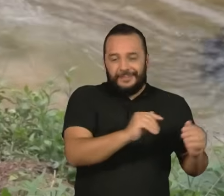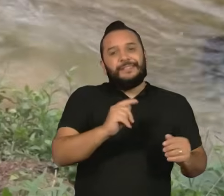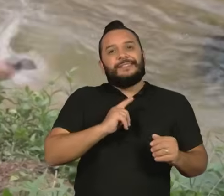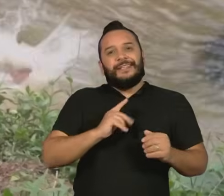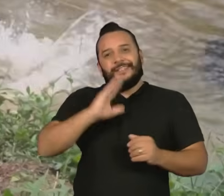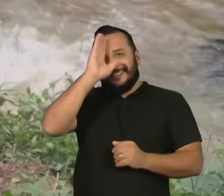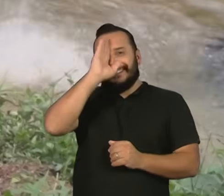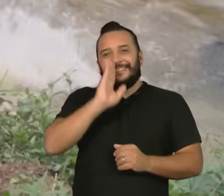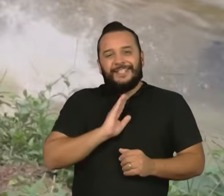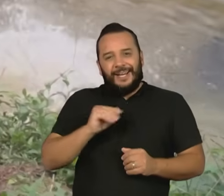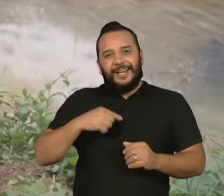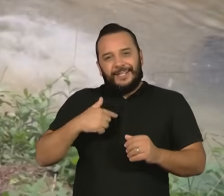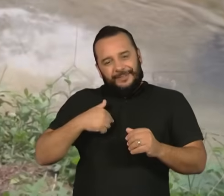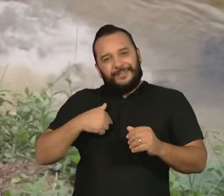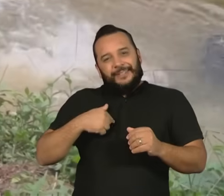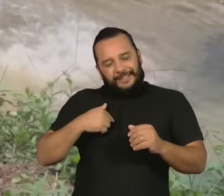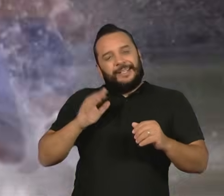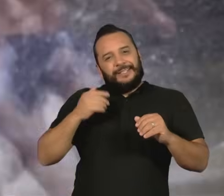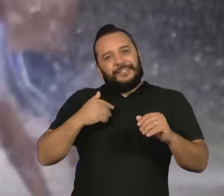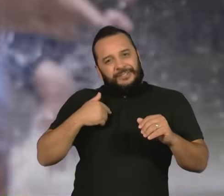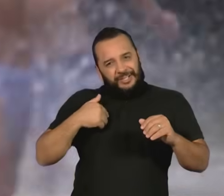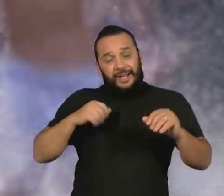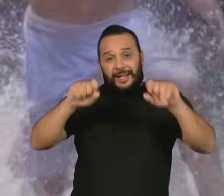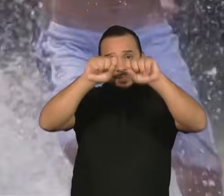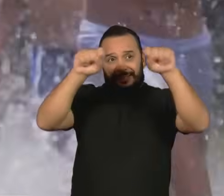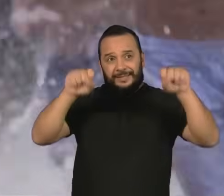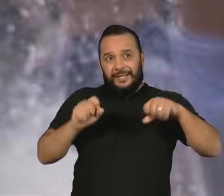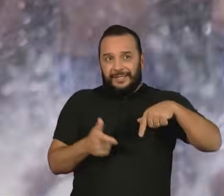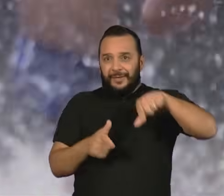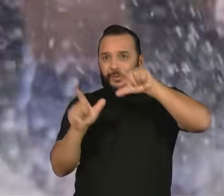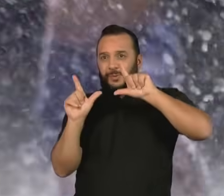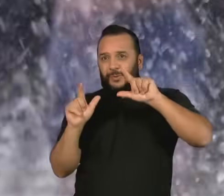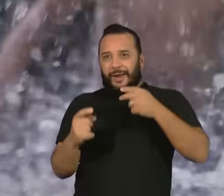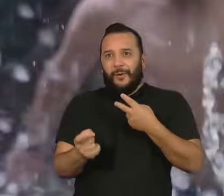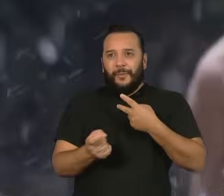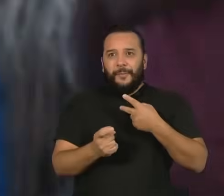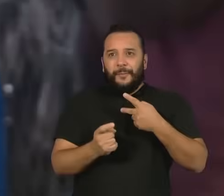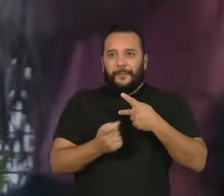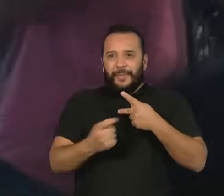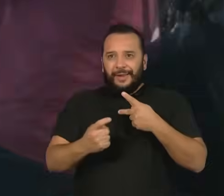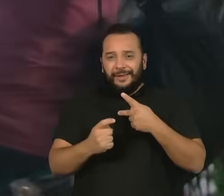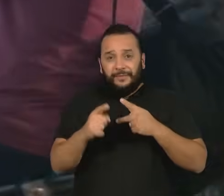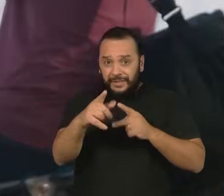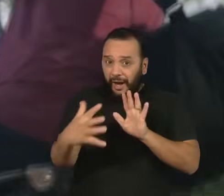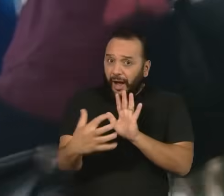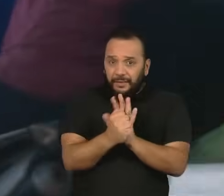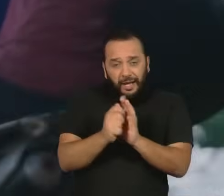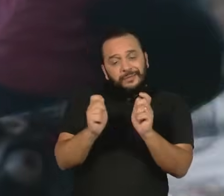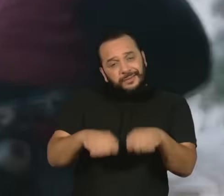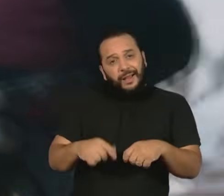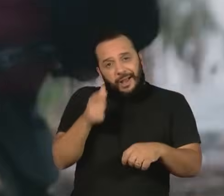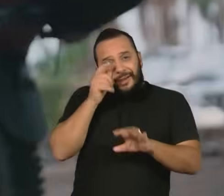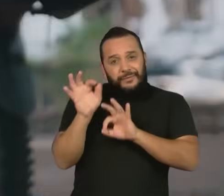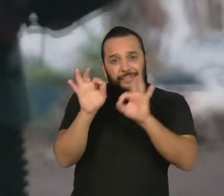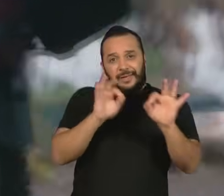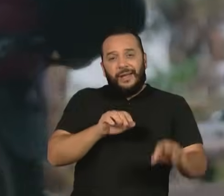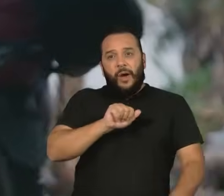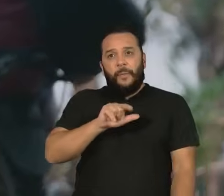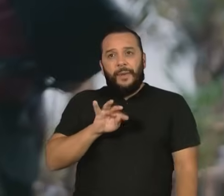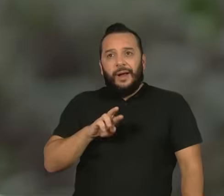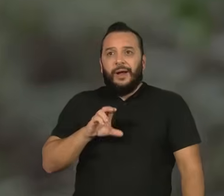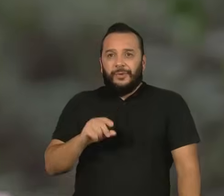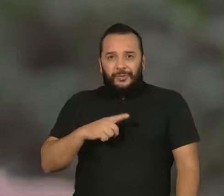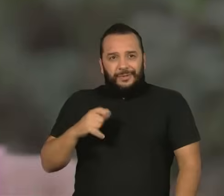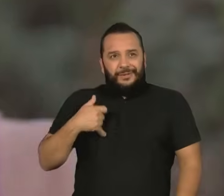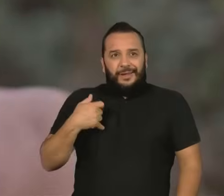plataforma Itaú Cultural Play, é só fazer um cadastro para assistir. Alberto Álvares, o diretor, tem